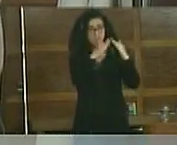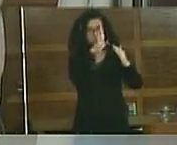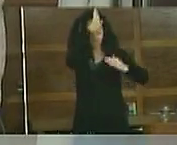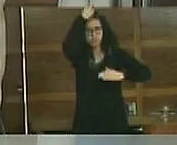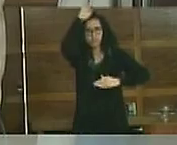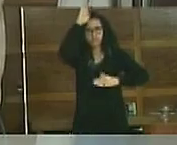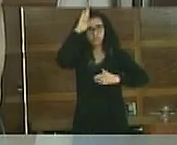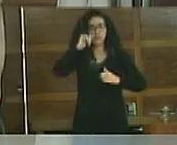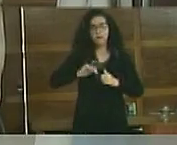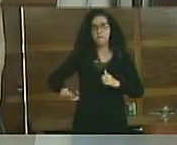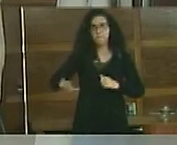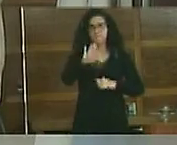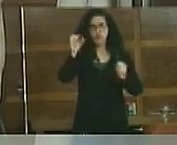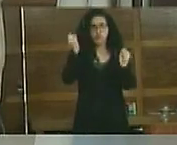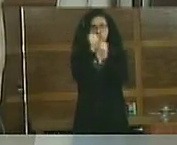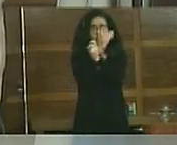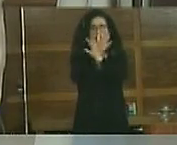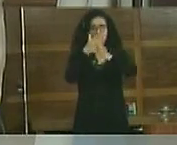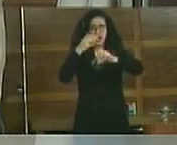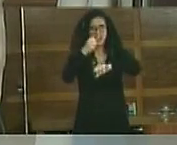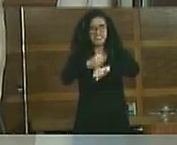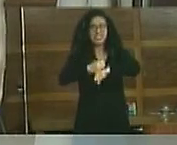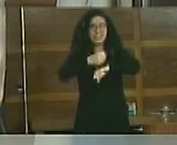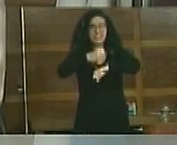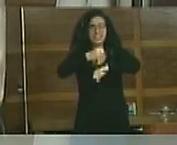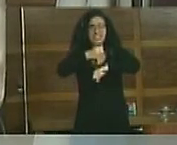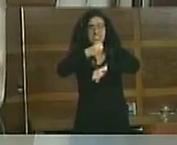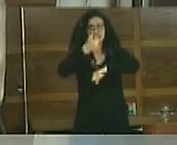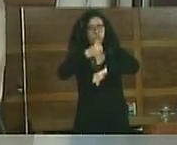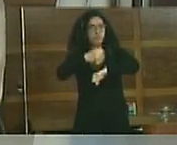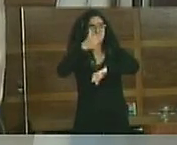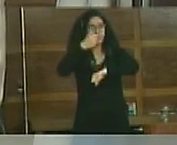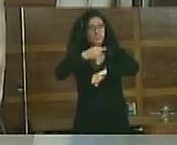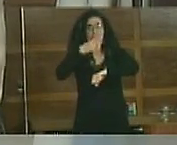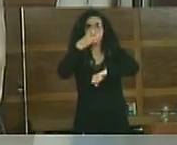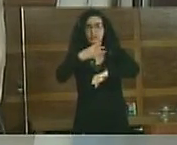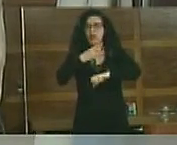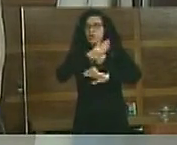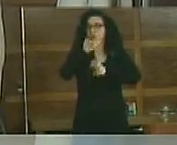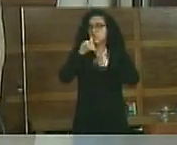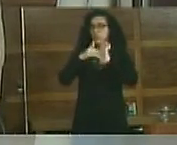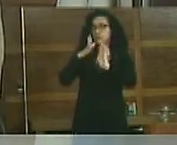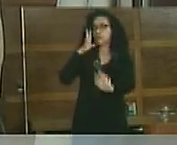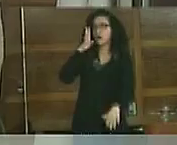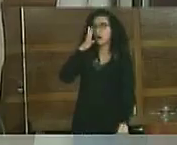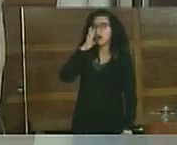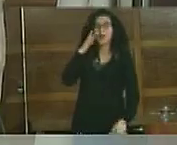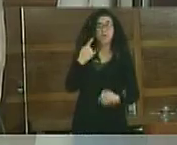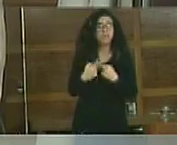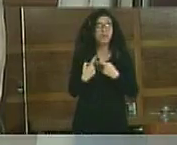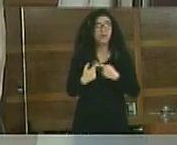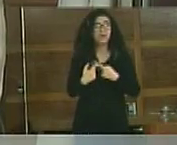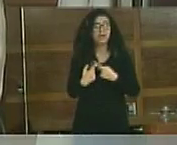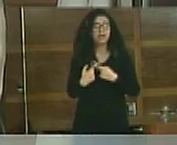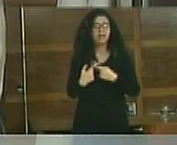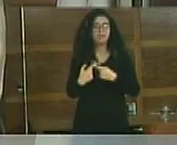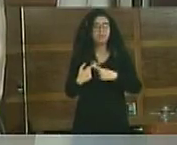Parque das Palmeiras, Morro da Glória, Sapinhatuba, todos ficaram impressionados porque houve, durante mais de uma